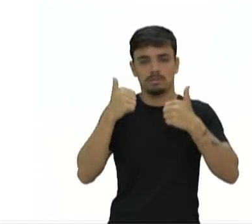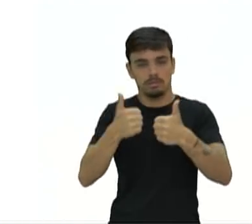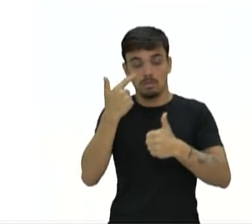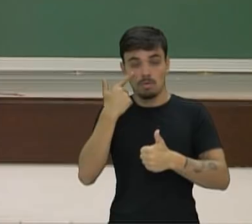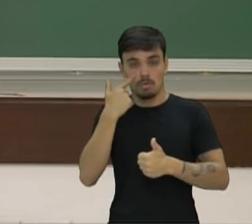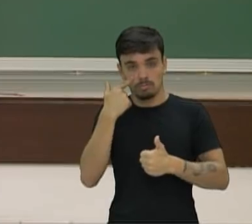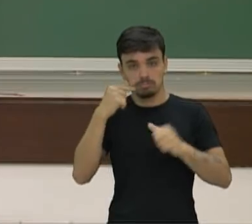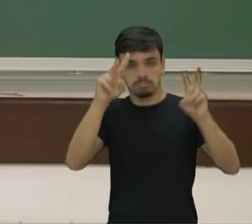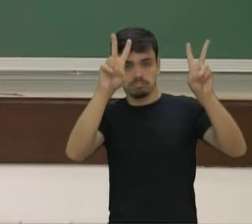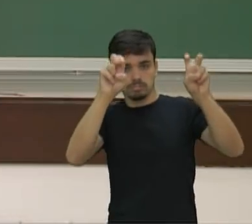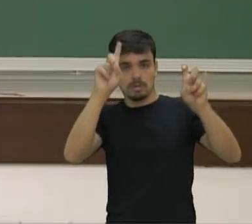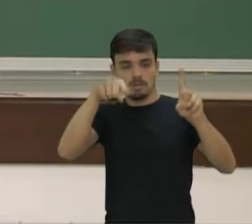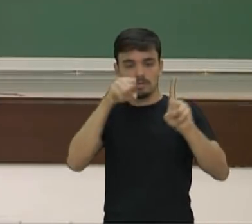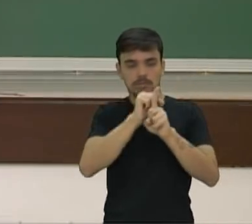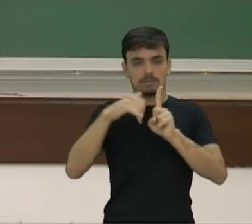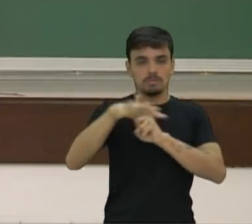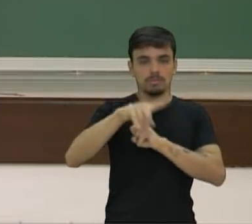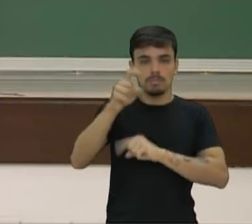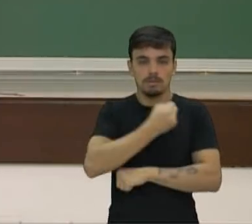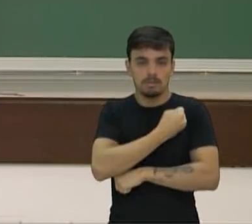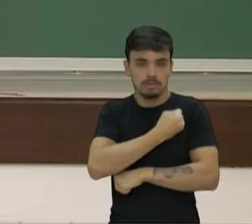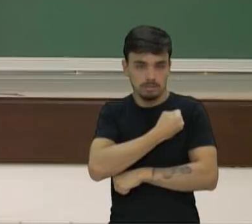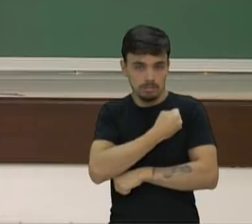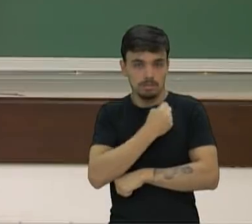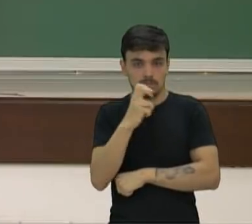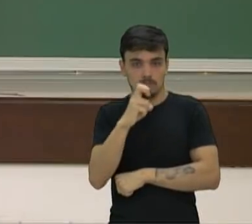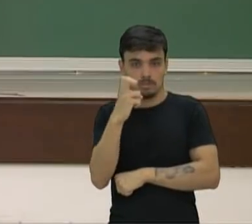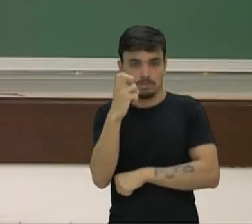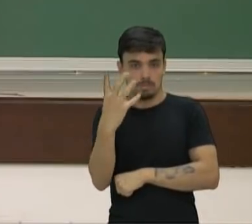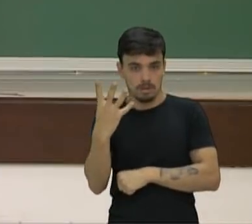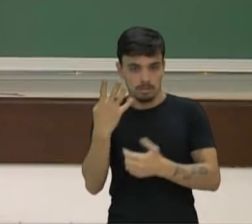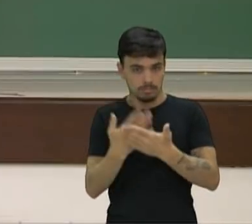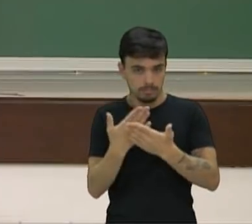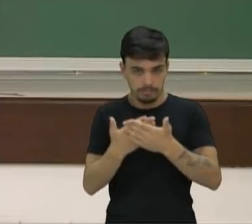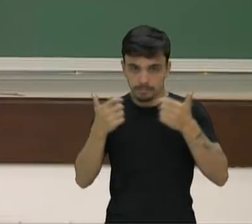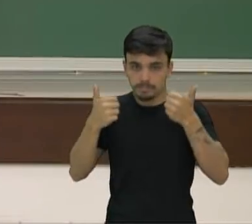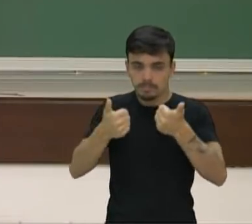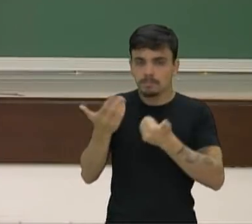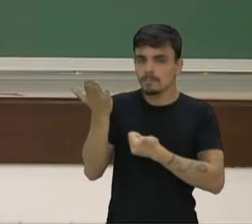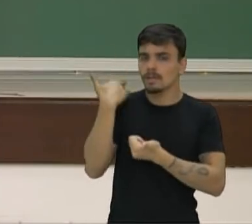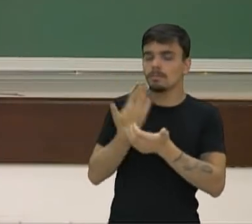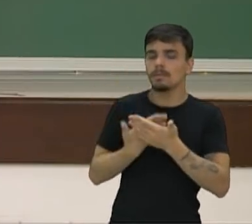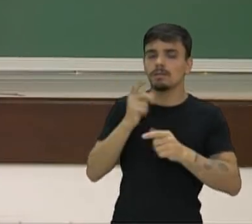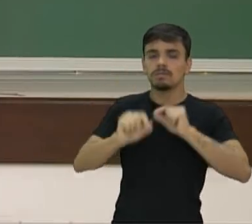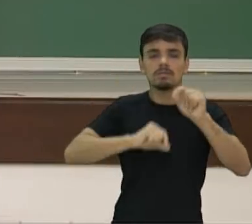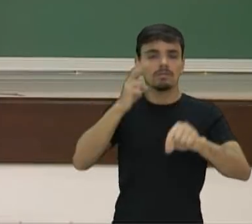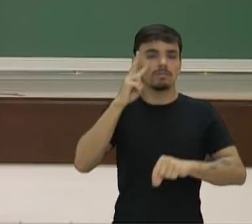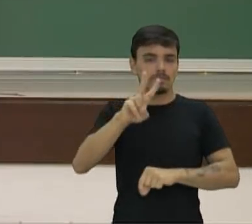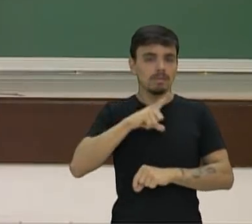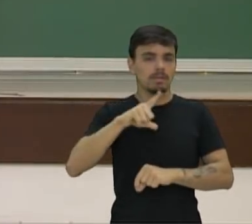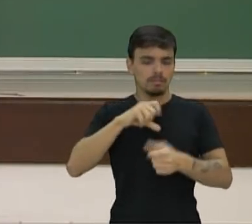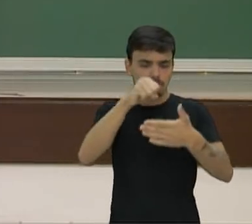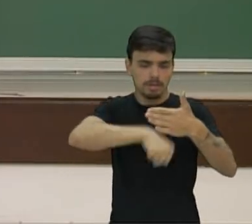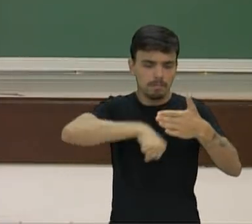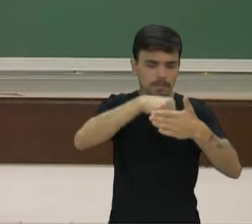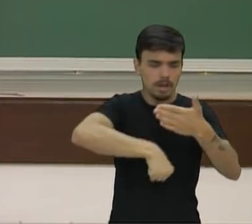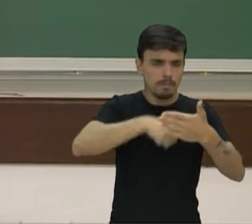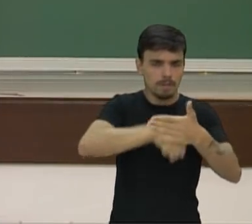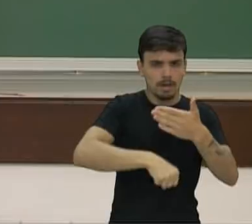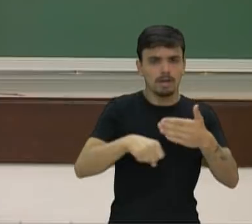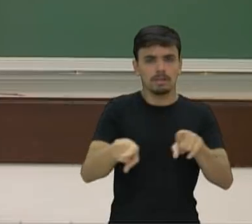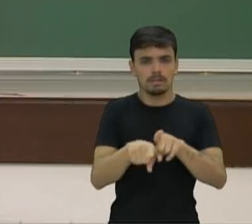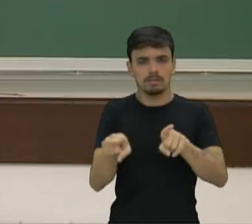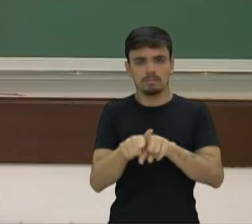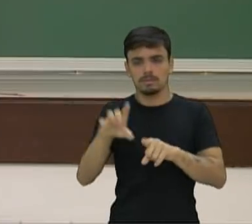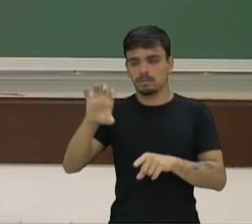é sociedade e a aula é 54. A aula passada vocês viram, houve muita batalha. Esparta,